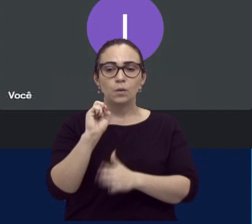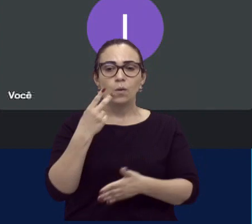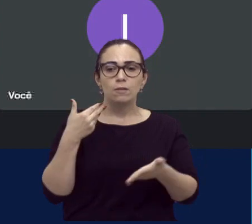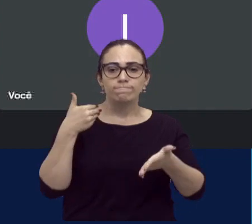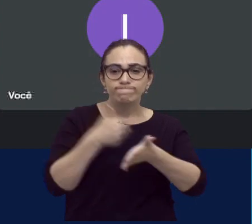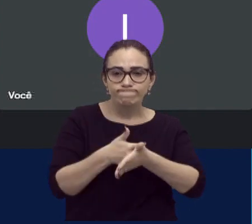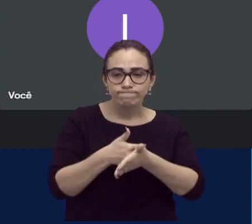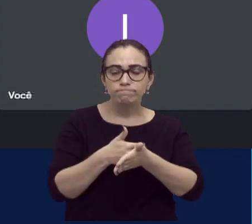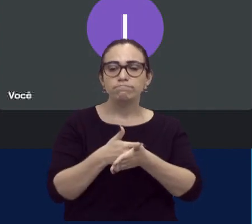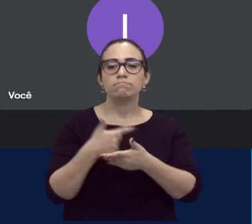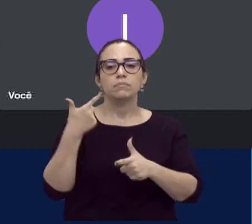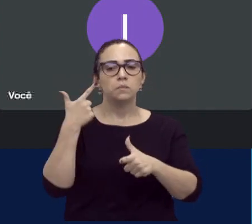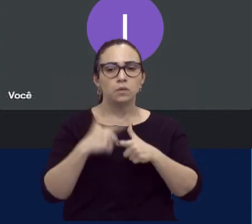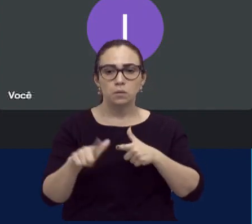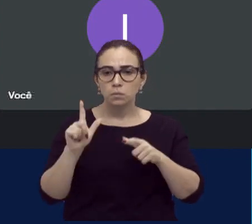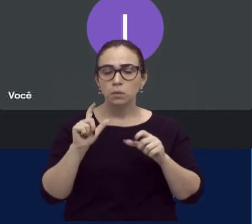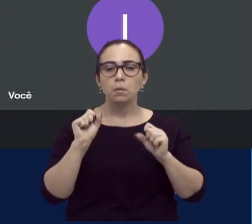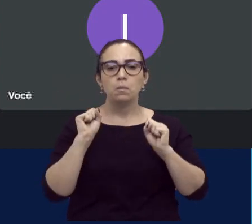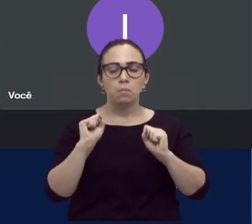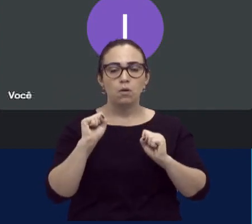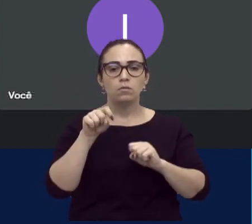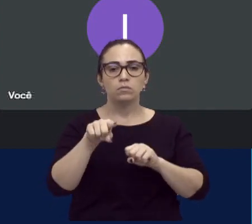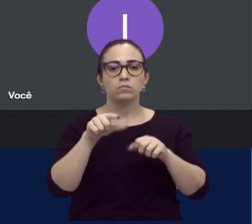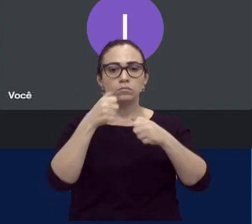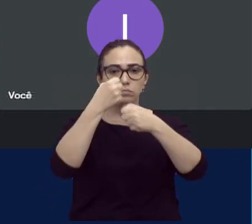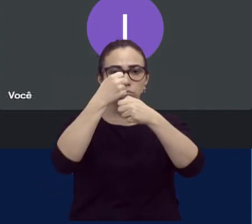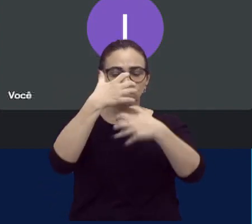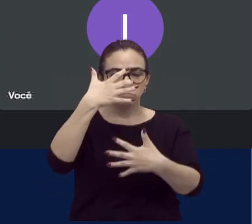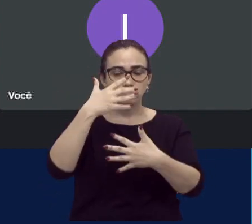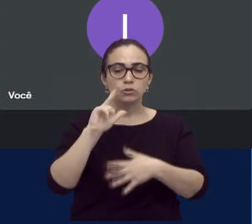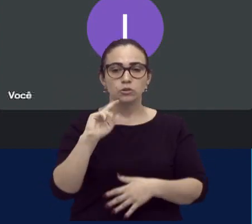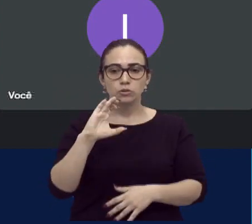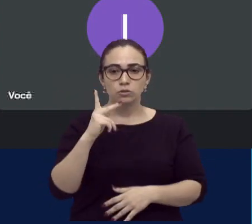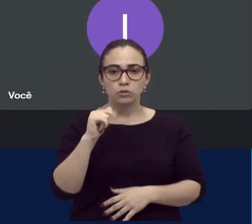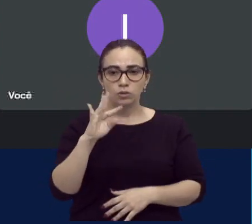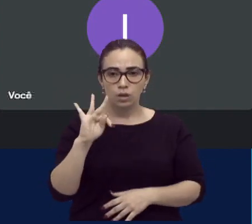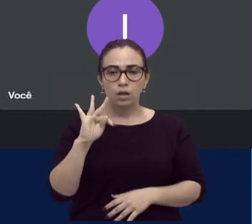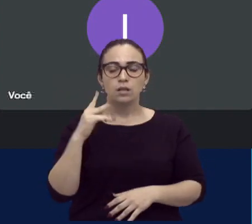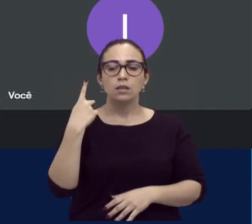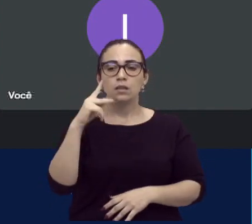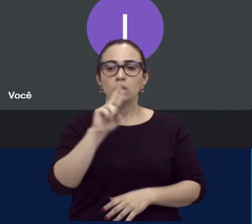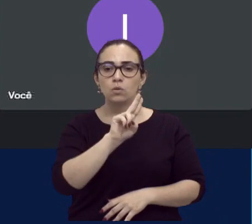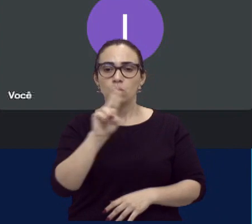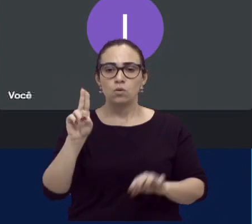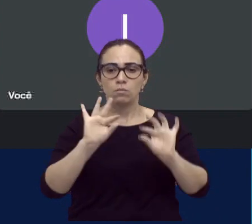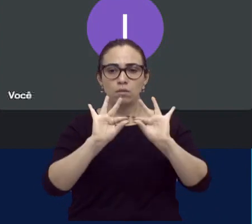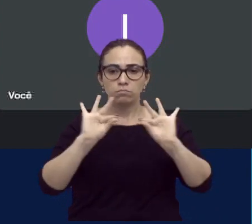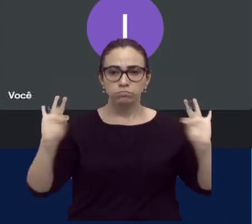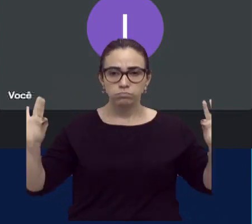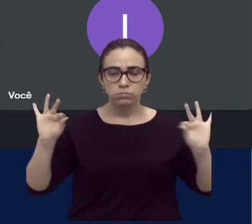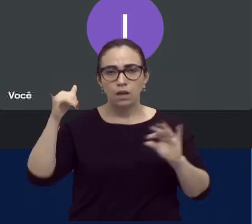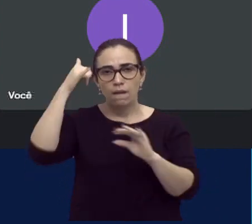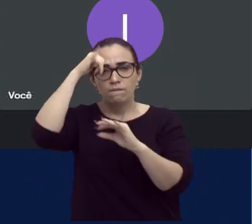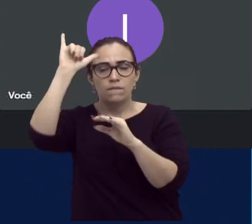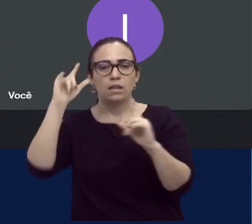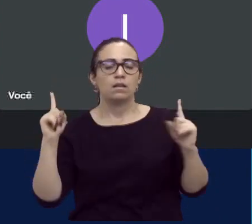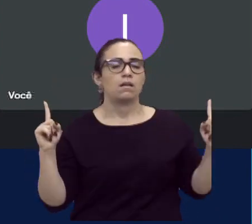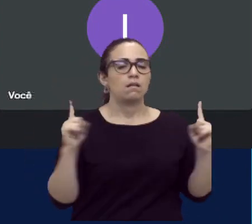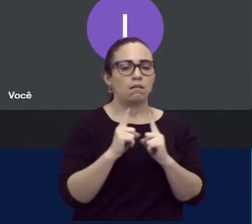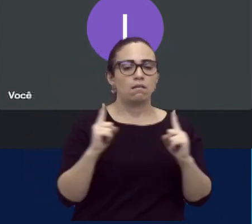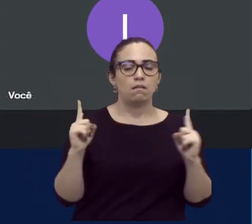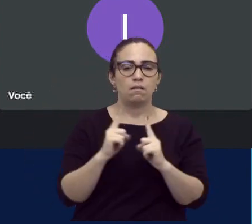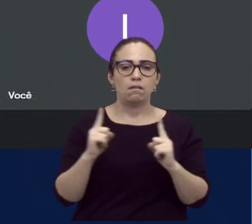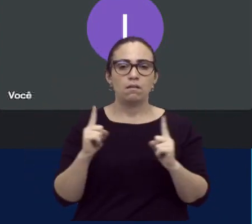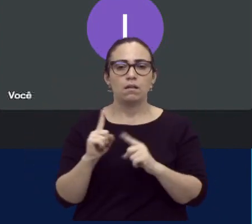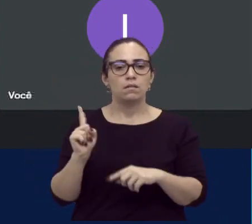hora, não tem problema. Basta colocar no chat, escrever seu nome completo, por favor, sem abreviações, tá? Sem